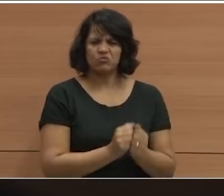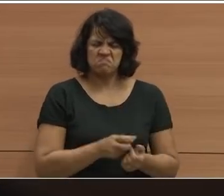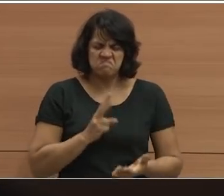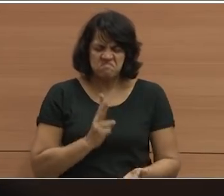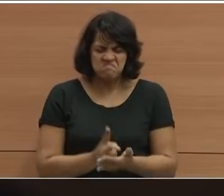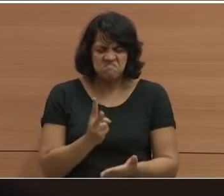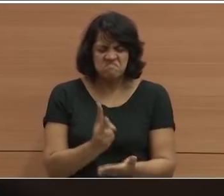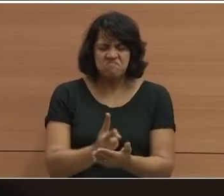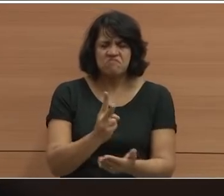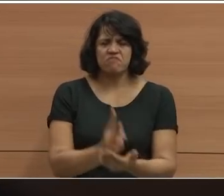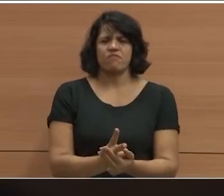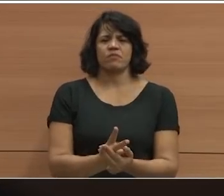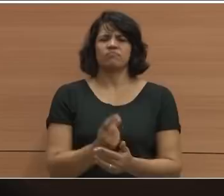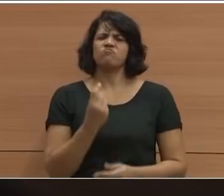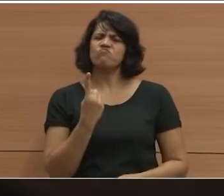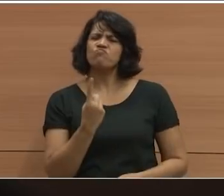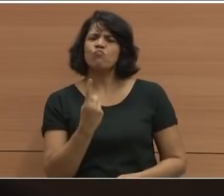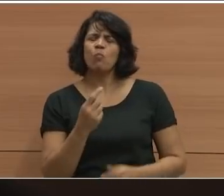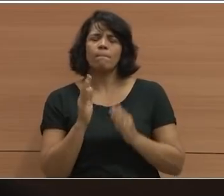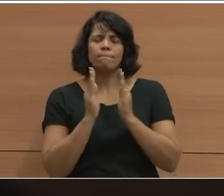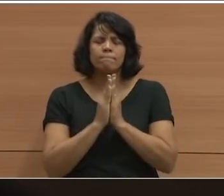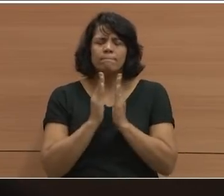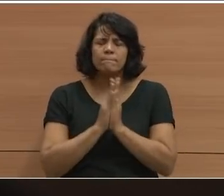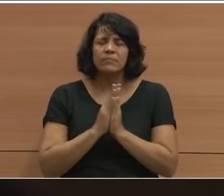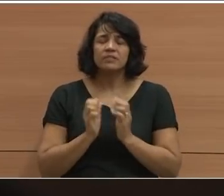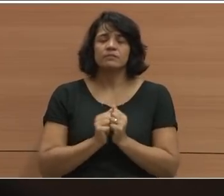Você vê como as mulheres são importantes.